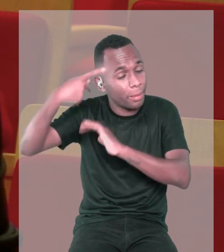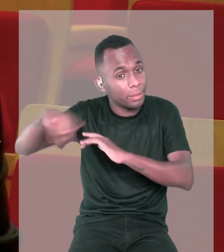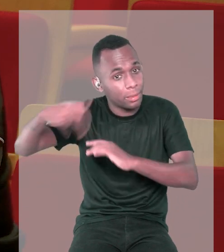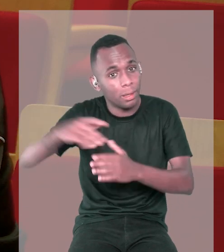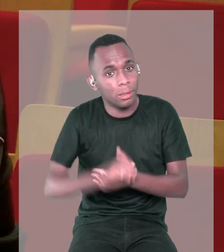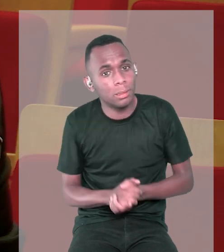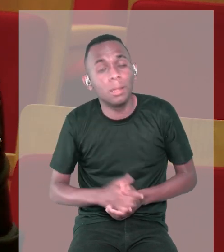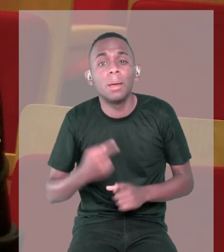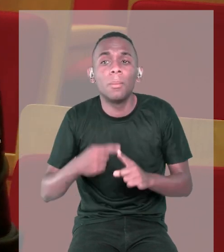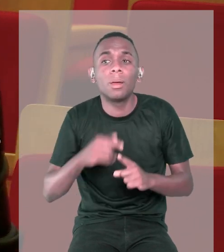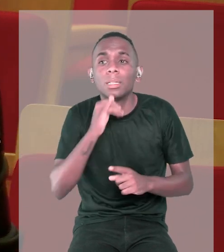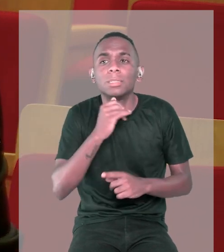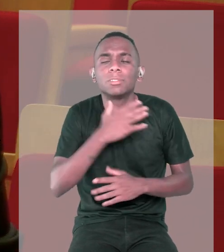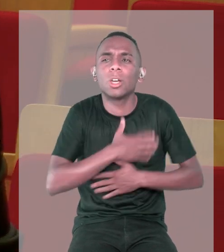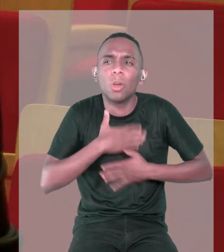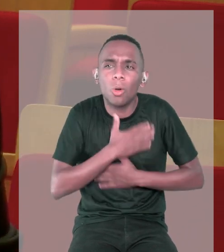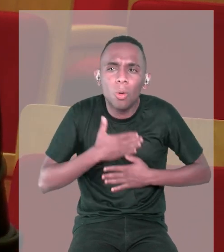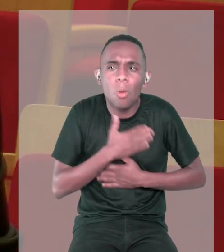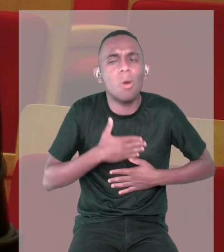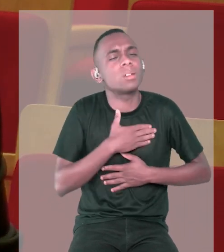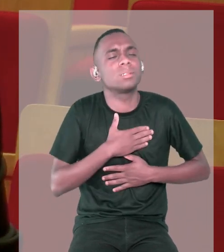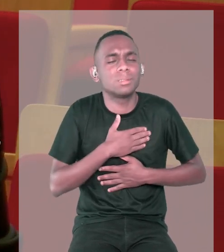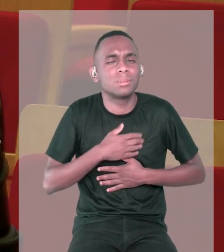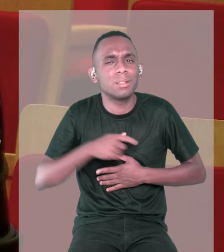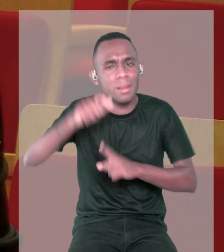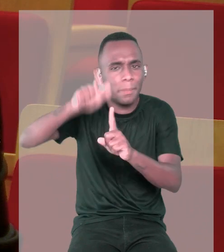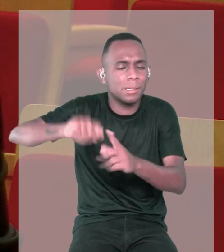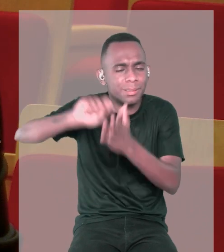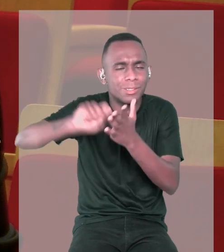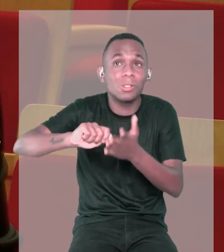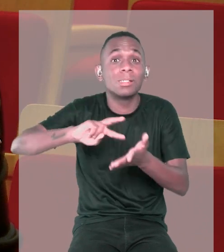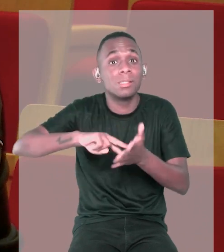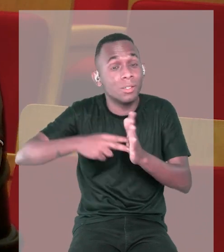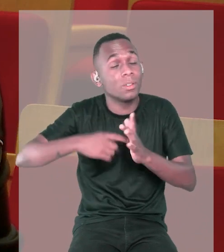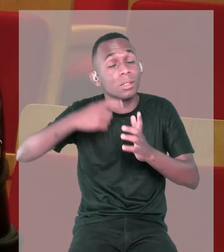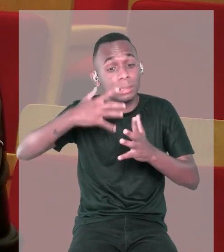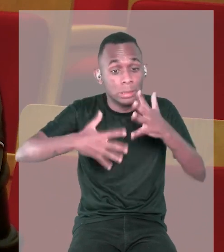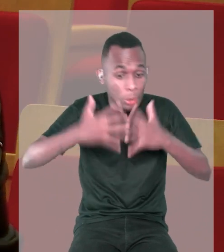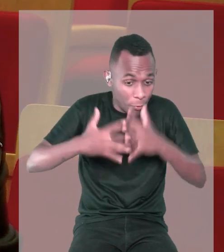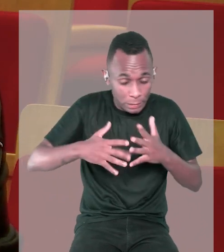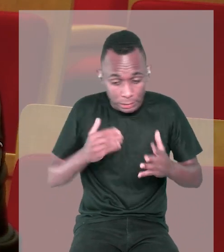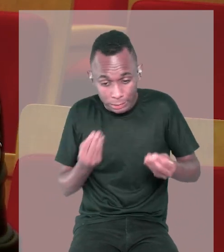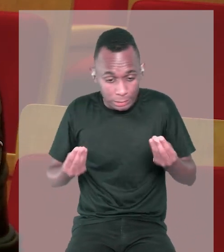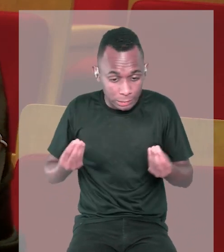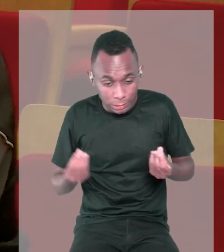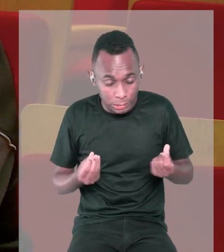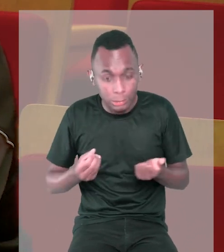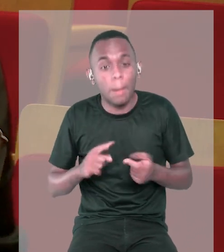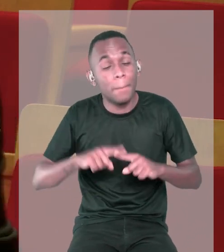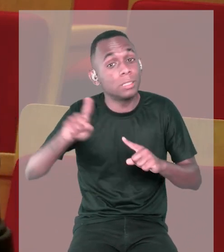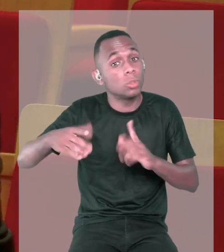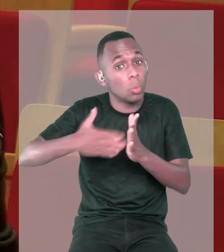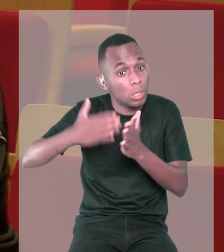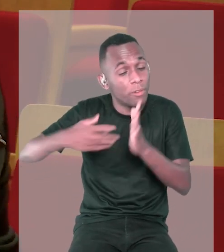também. Né? Você já começa a não saber mais o que está acontecendo, mas é dela, eu acho. Não, agora eu lembrei, porque tem tempo que eu